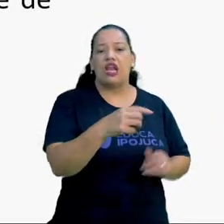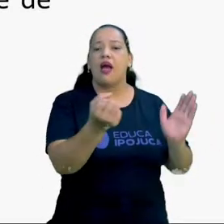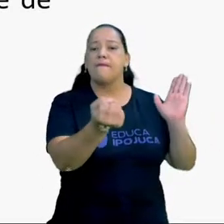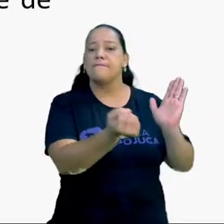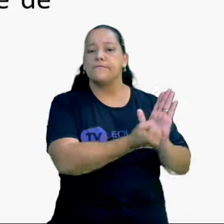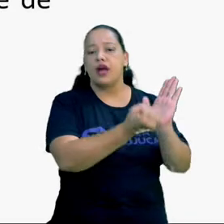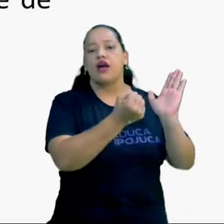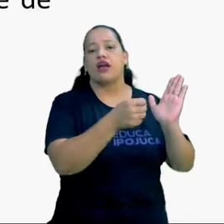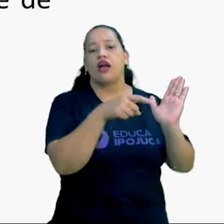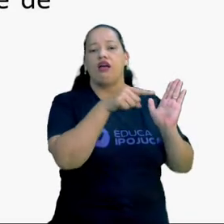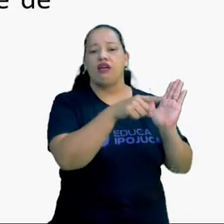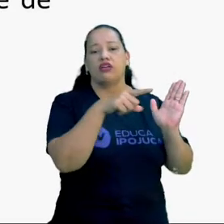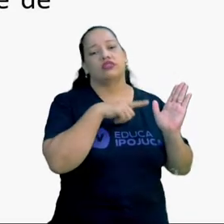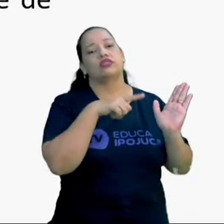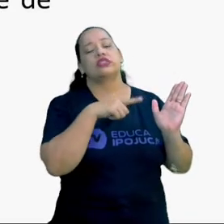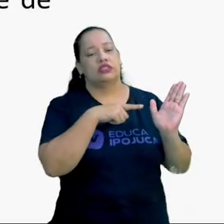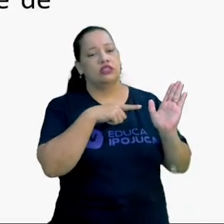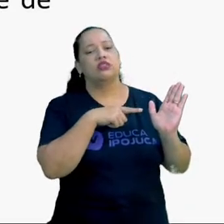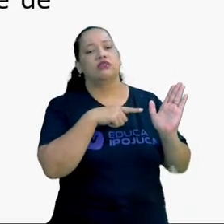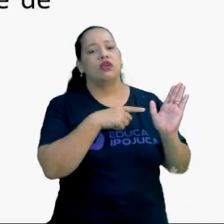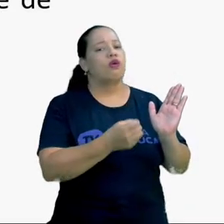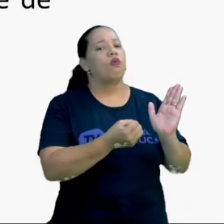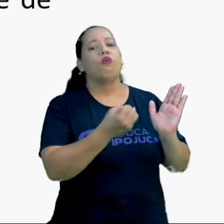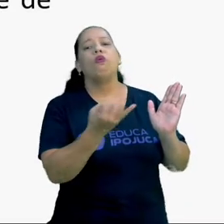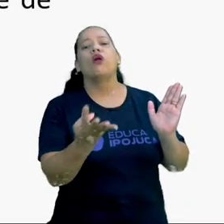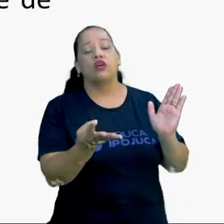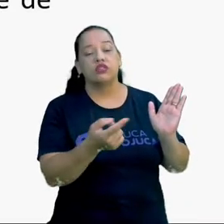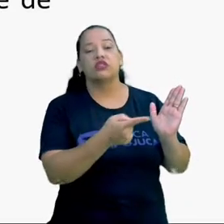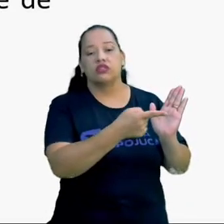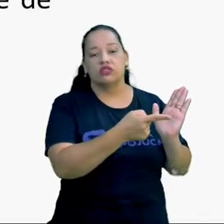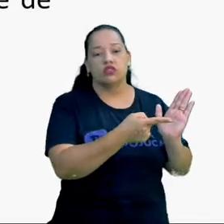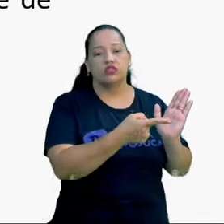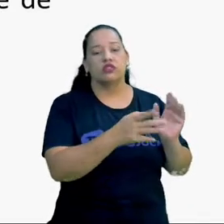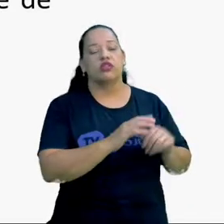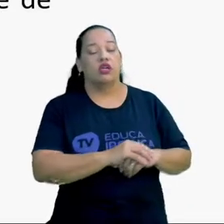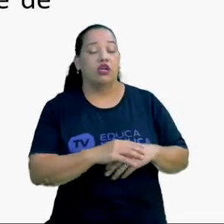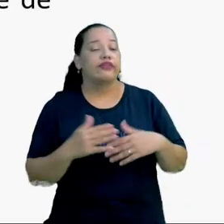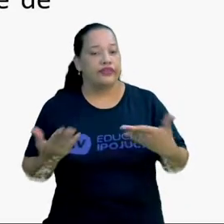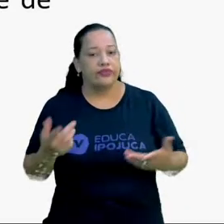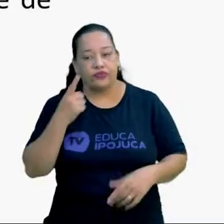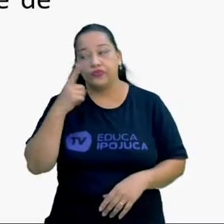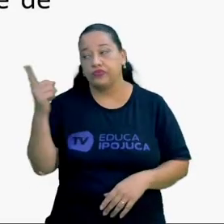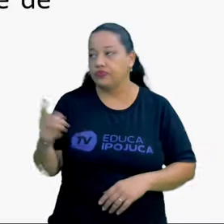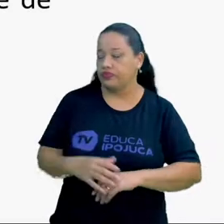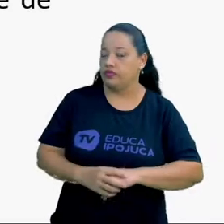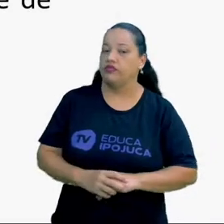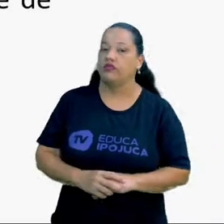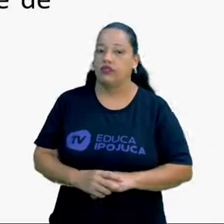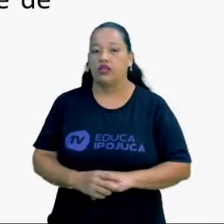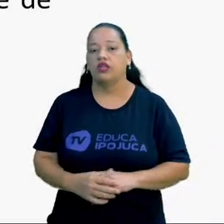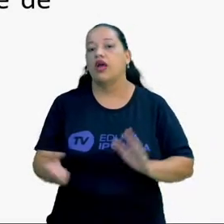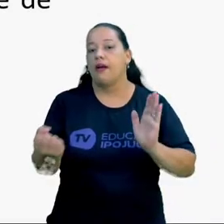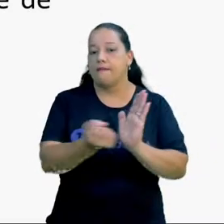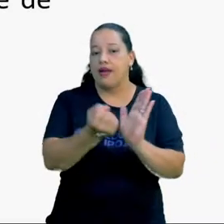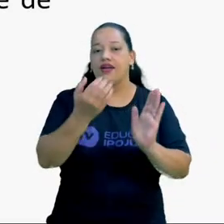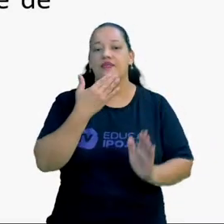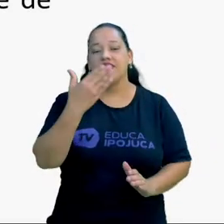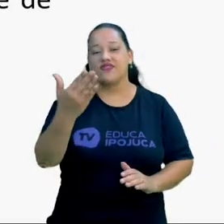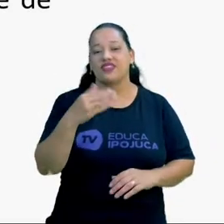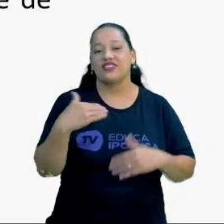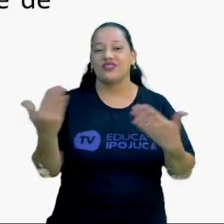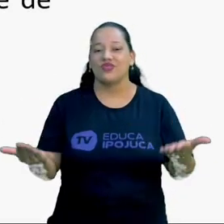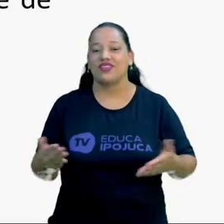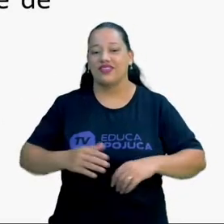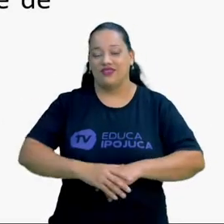de moto vai aparecer ou aparece. Vamos lá. Marca de motos preferidas, então nós